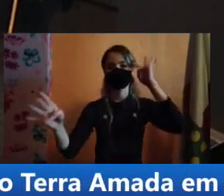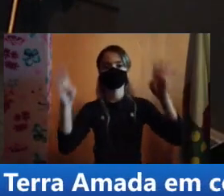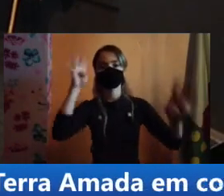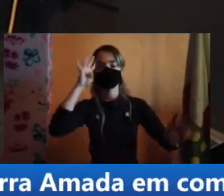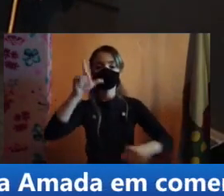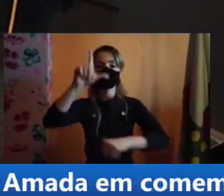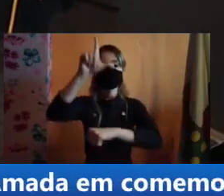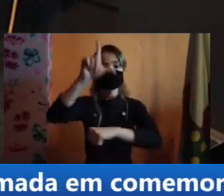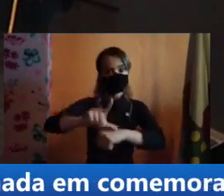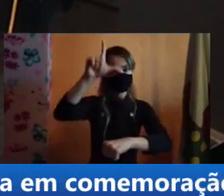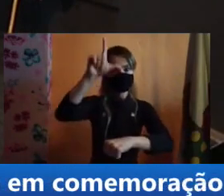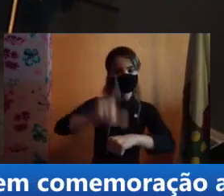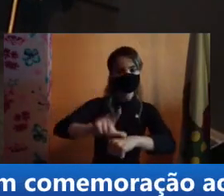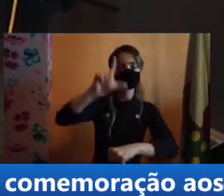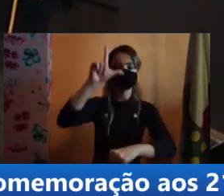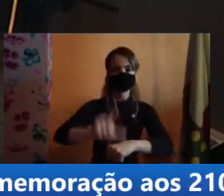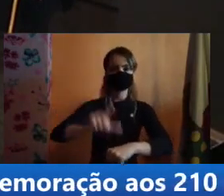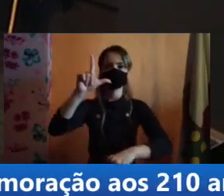sonho.